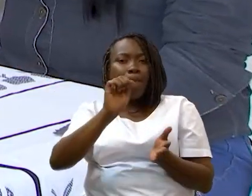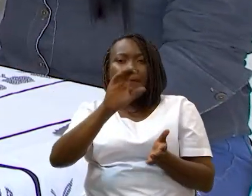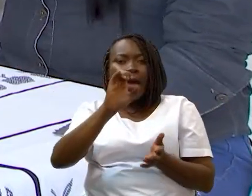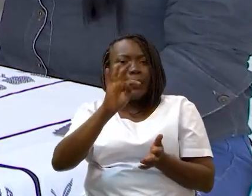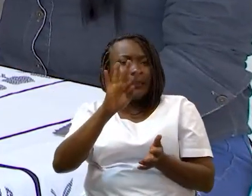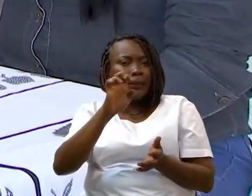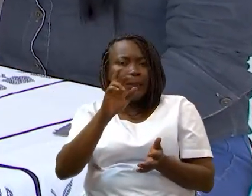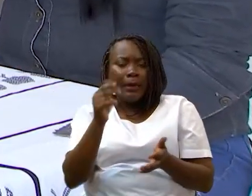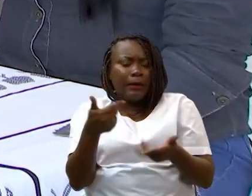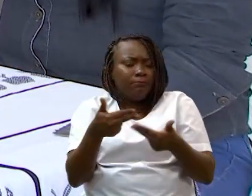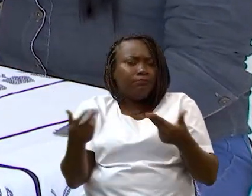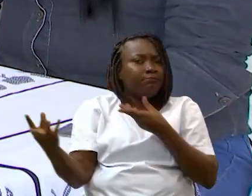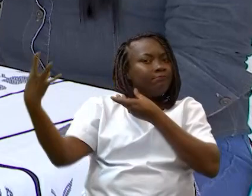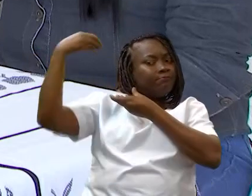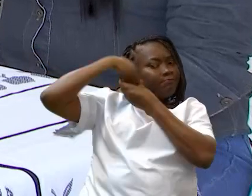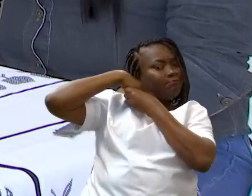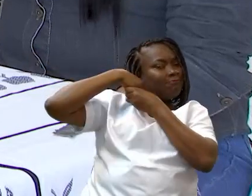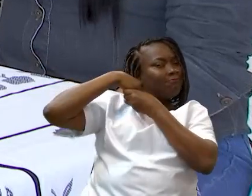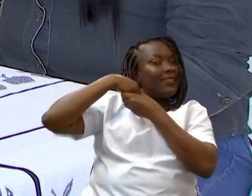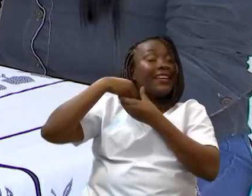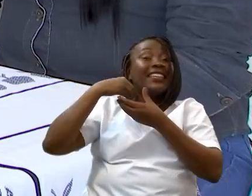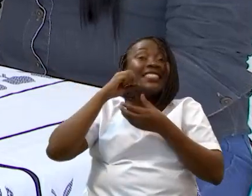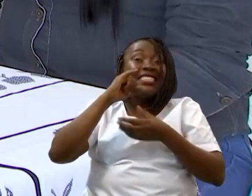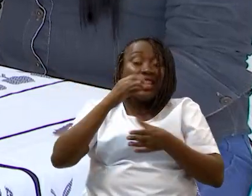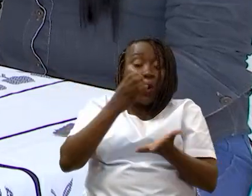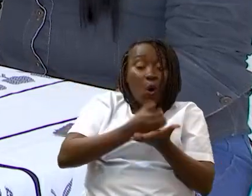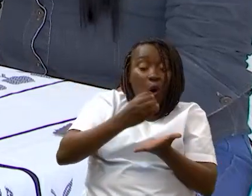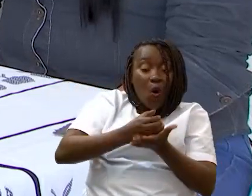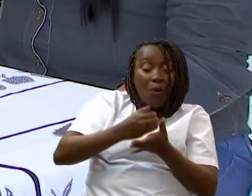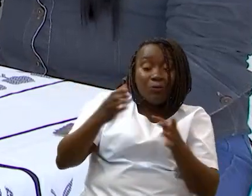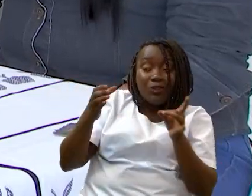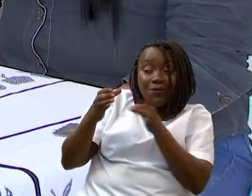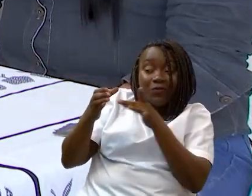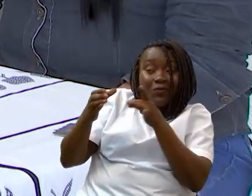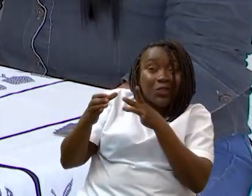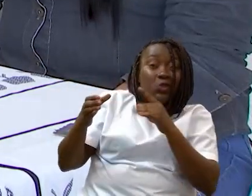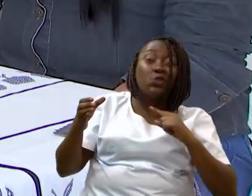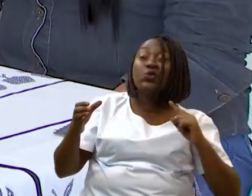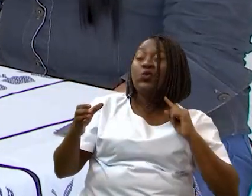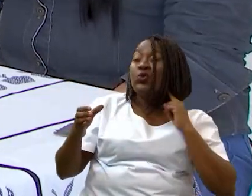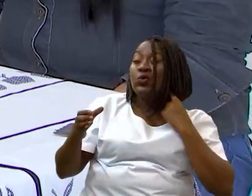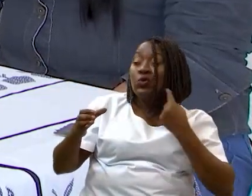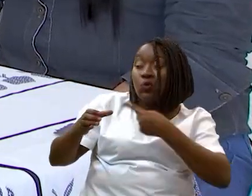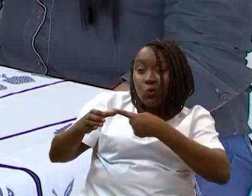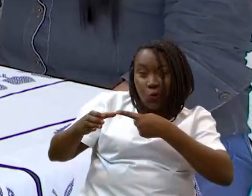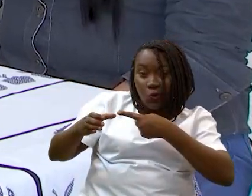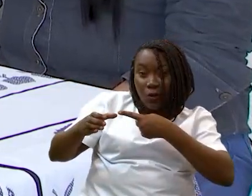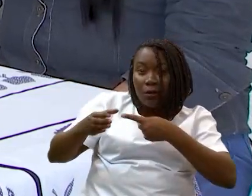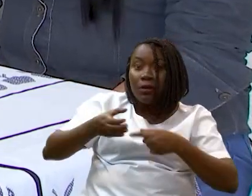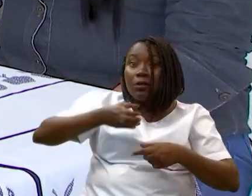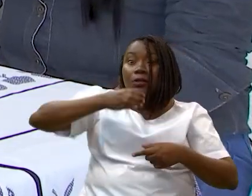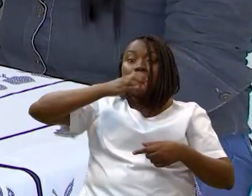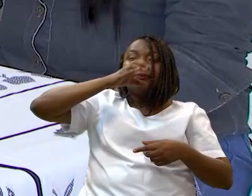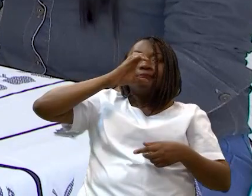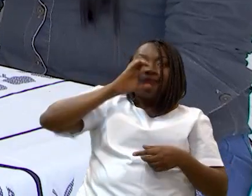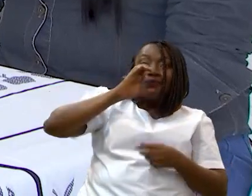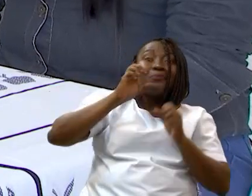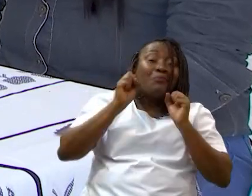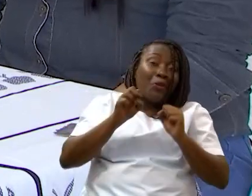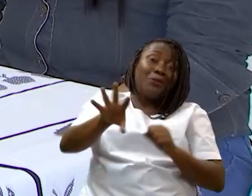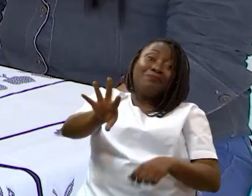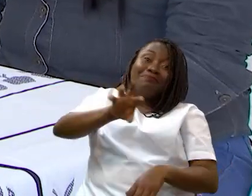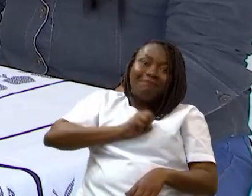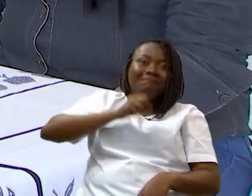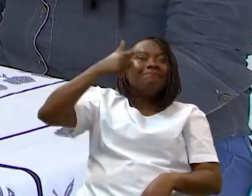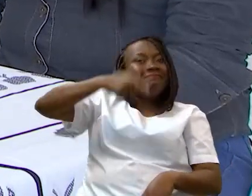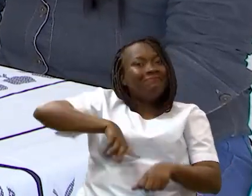supor. Se você toma no copo de vidro e esse copo não é bem lavado, ele pode contaminar a pessoa que vai usar ele de novo. Pensa